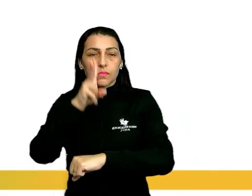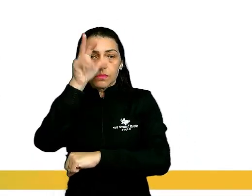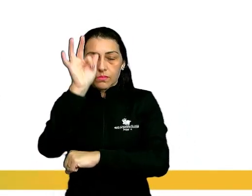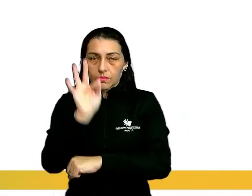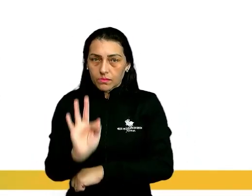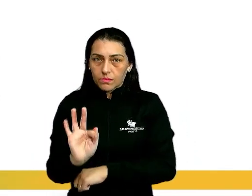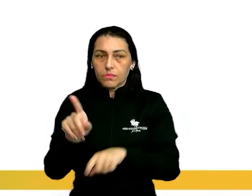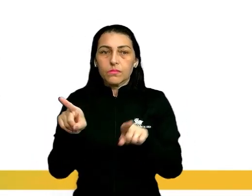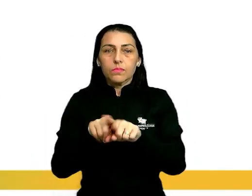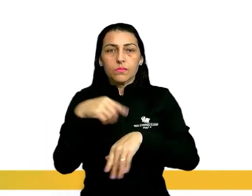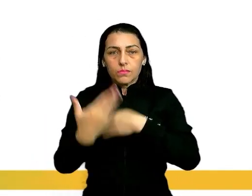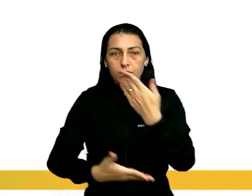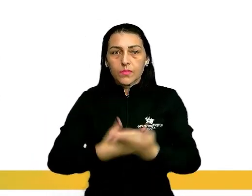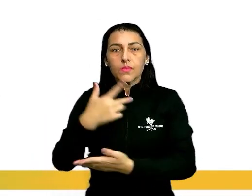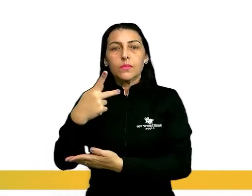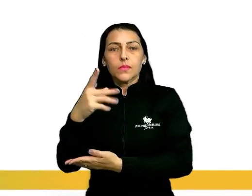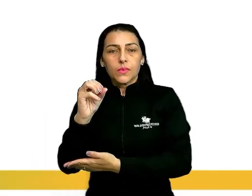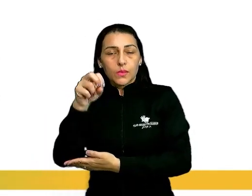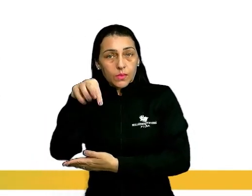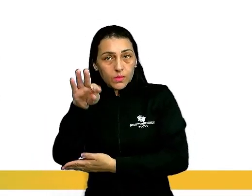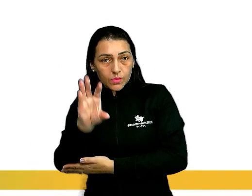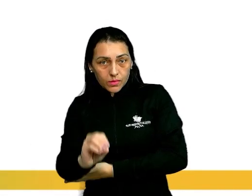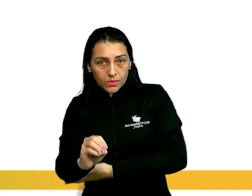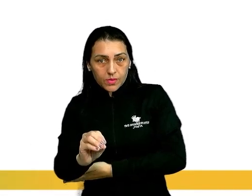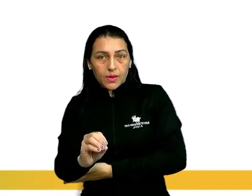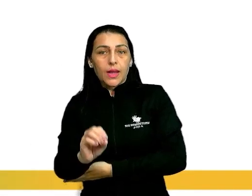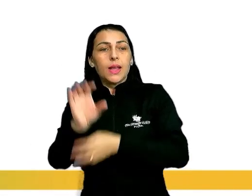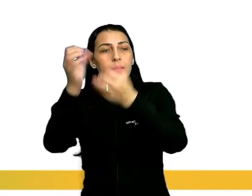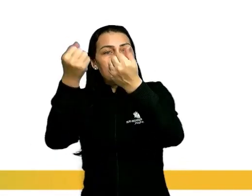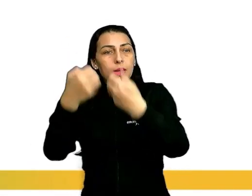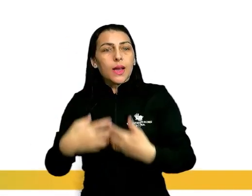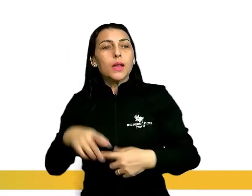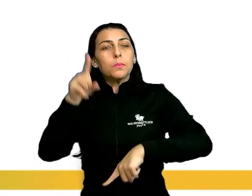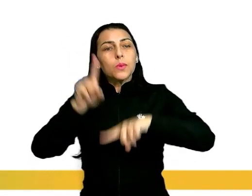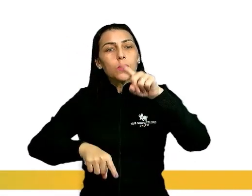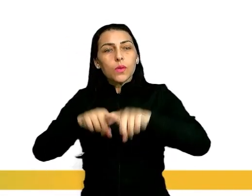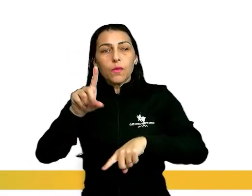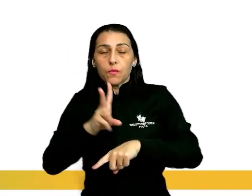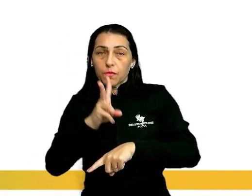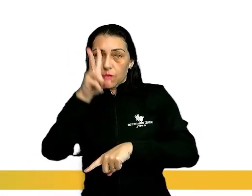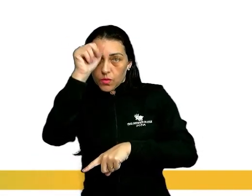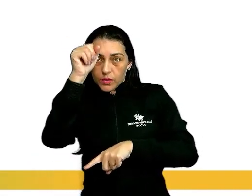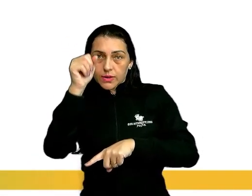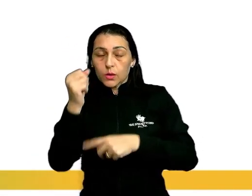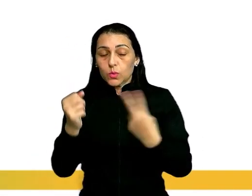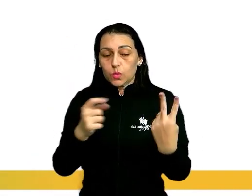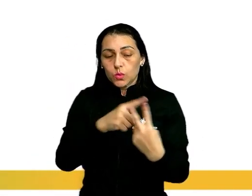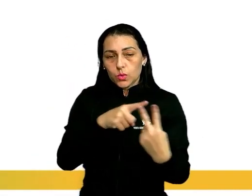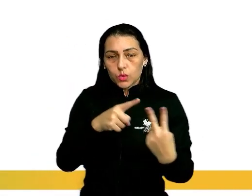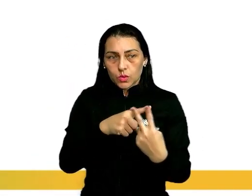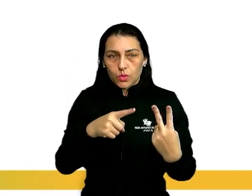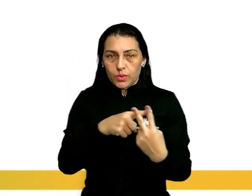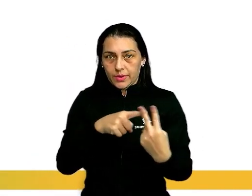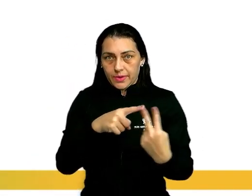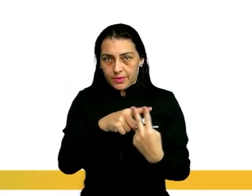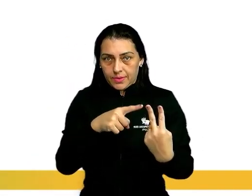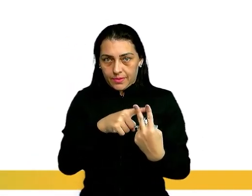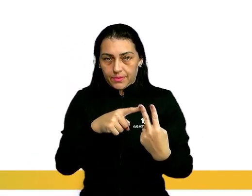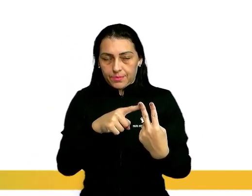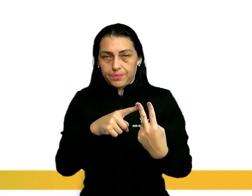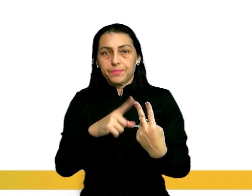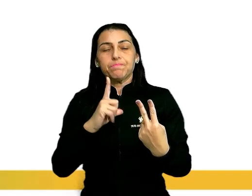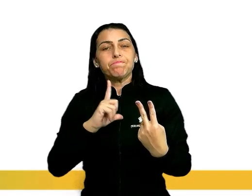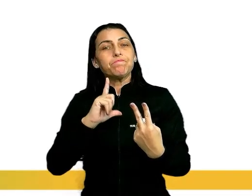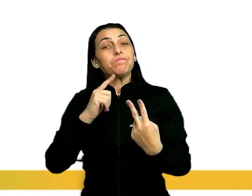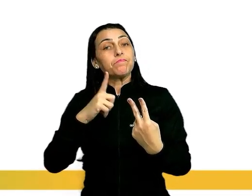F também né com relação ao ponto é definido pelo produto entre eles então nas questões que vai ser